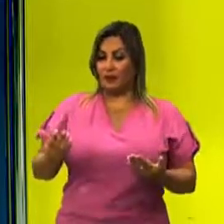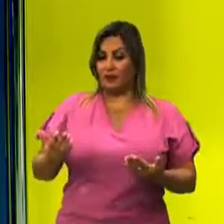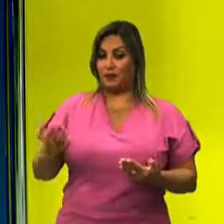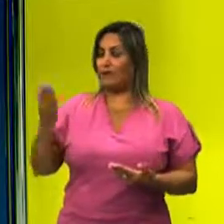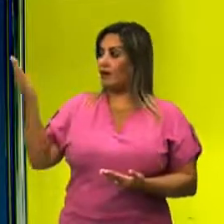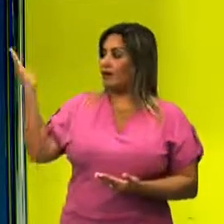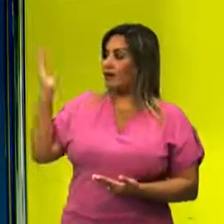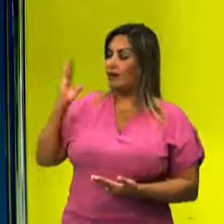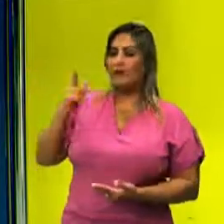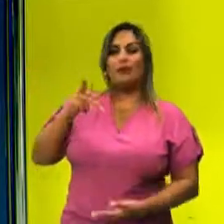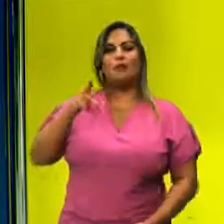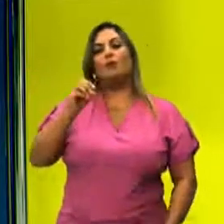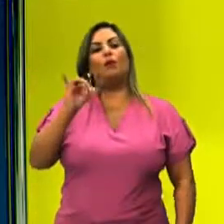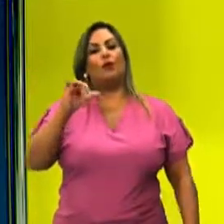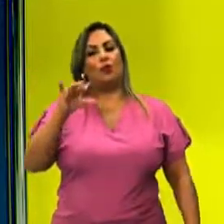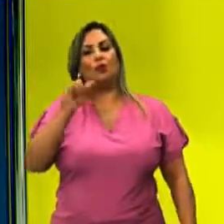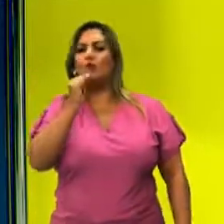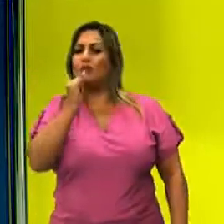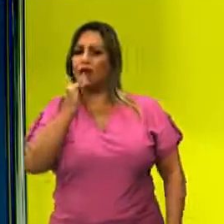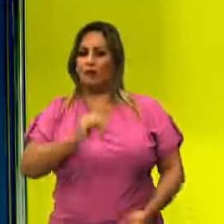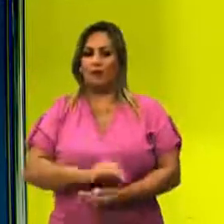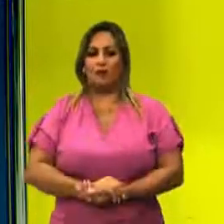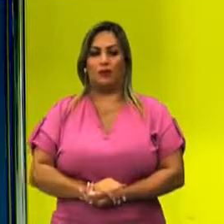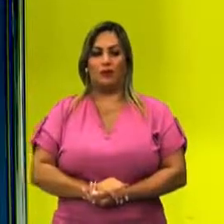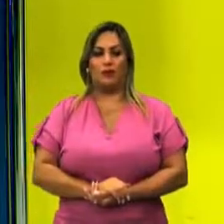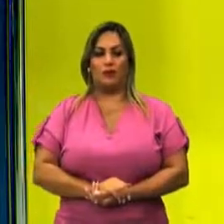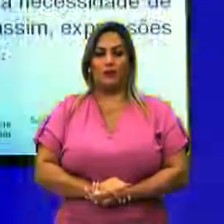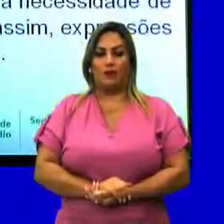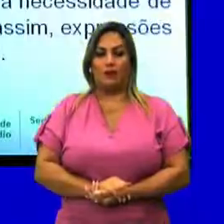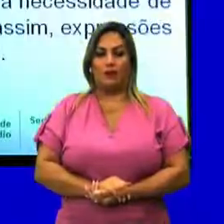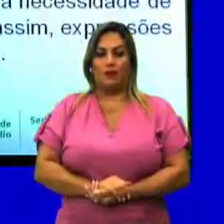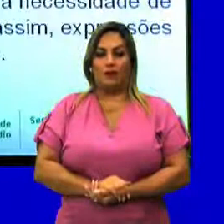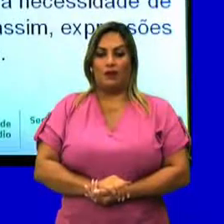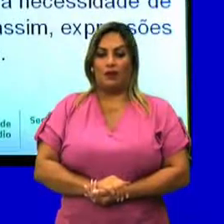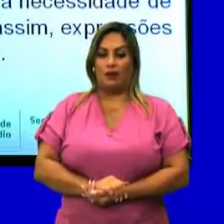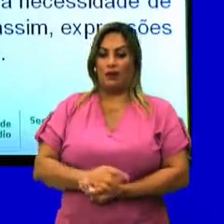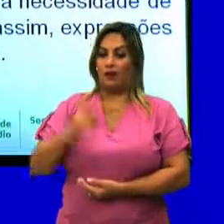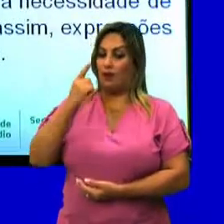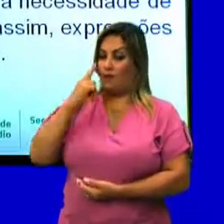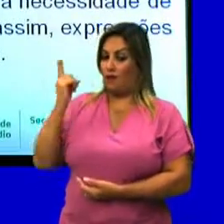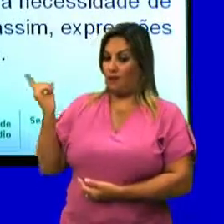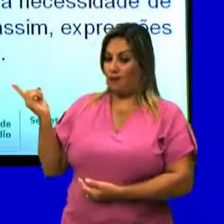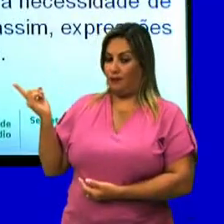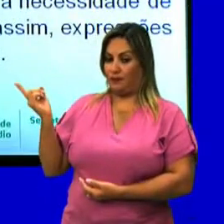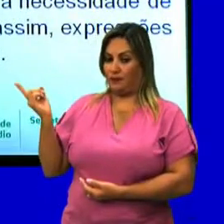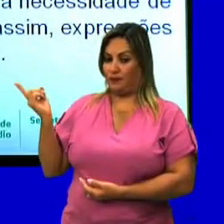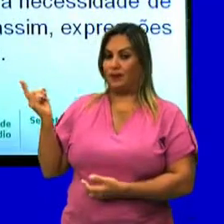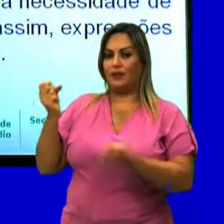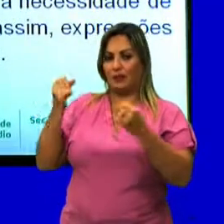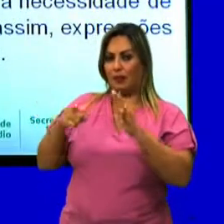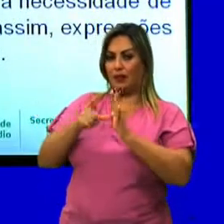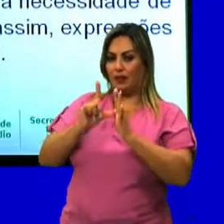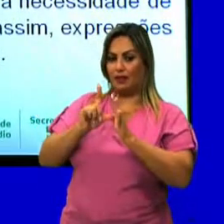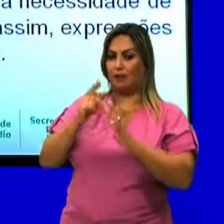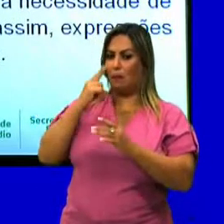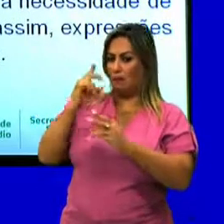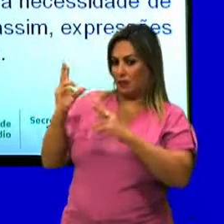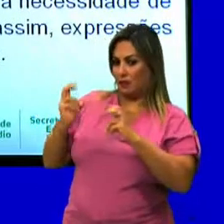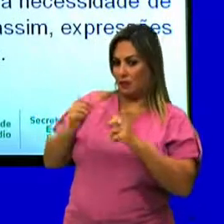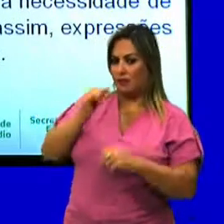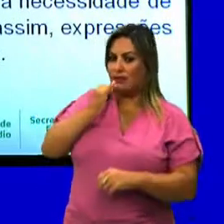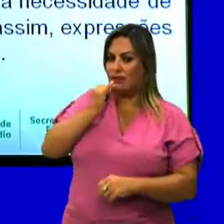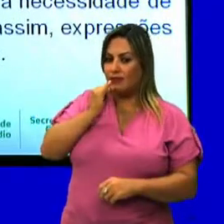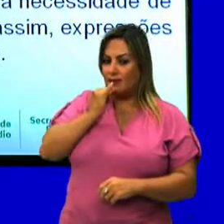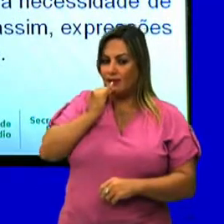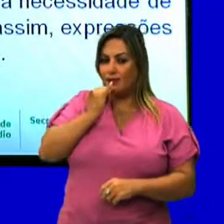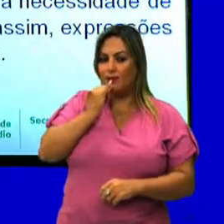esse daqui são polinômios agora aqui eu foi falado aqui para você o que eu acabei de falar para vocês é Note que